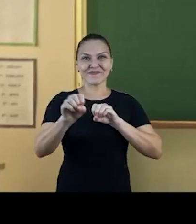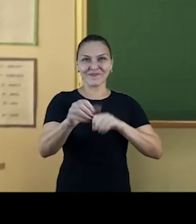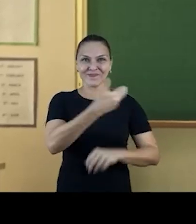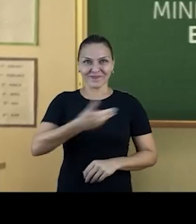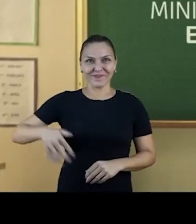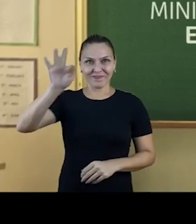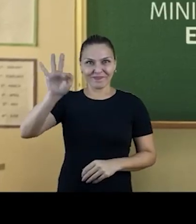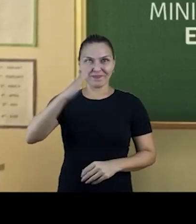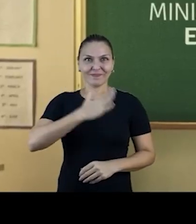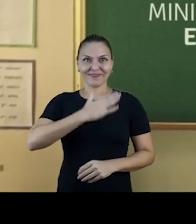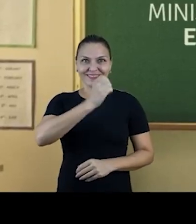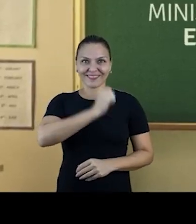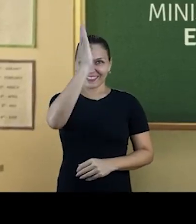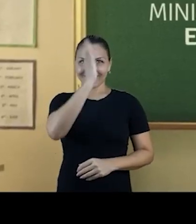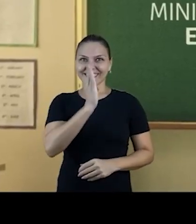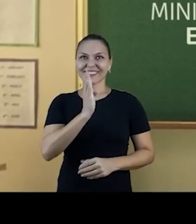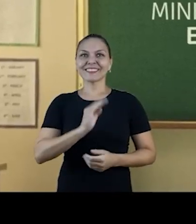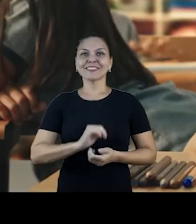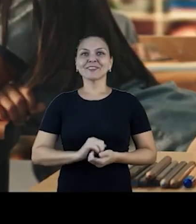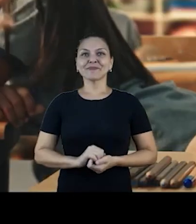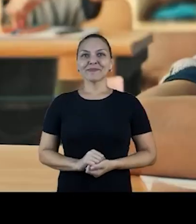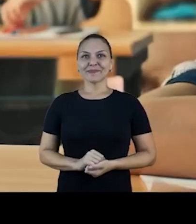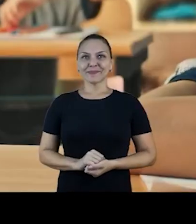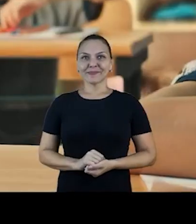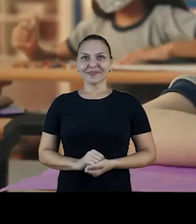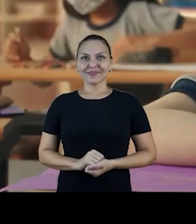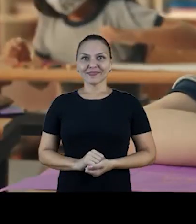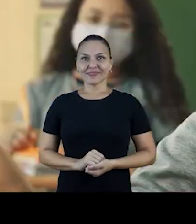Ministério da Educação, Governo Federal, Pátria Amada, Brasil.